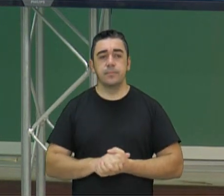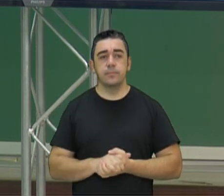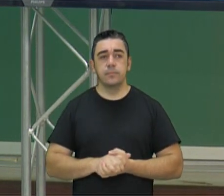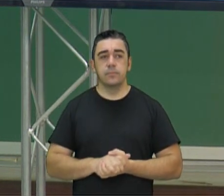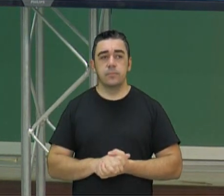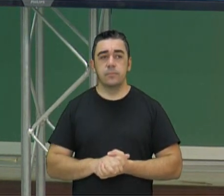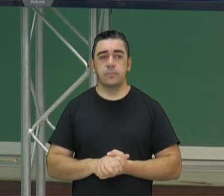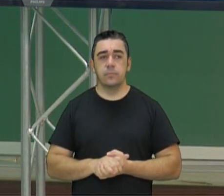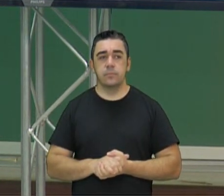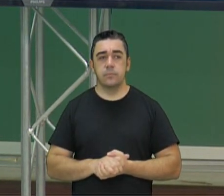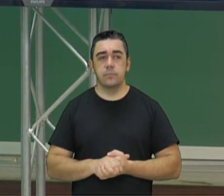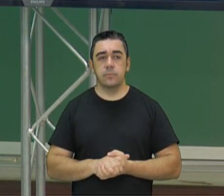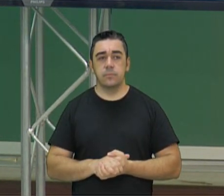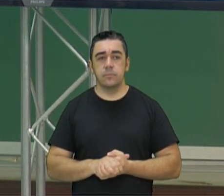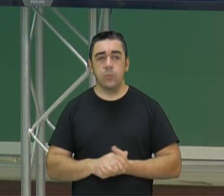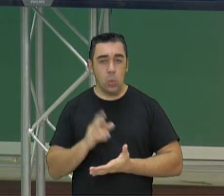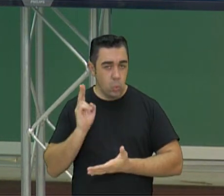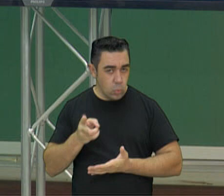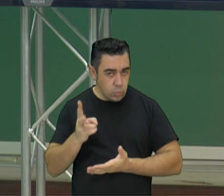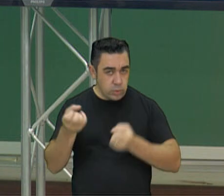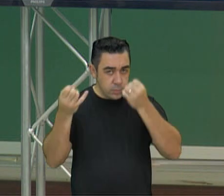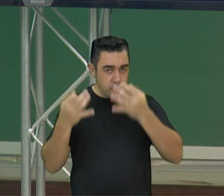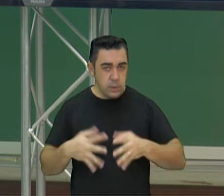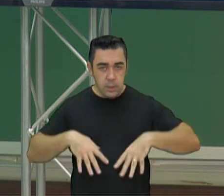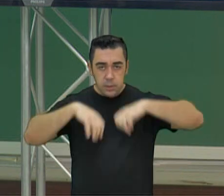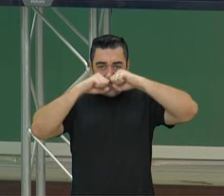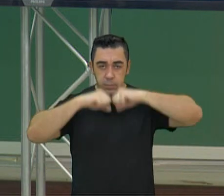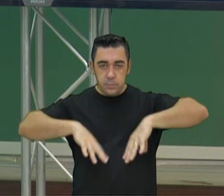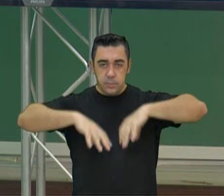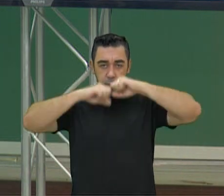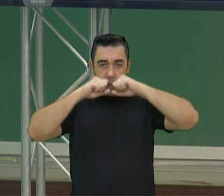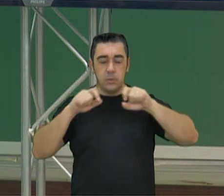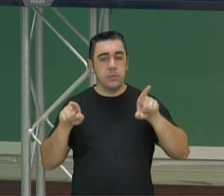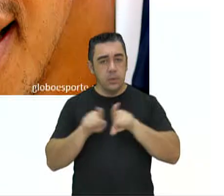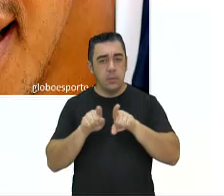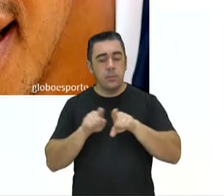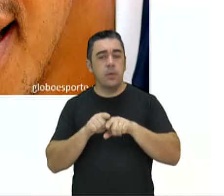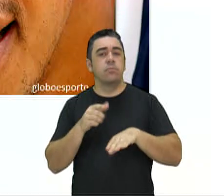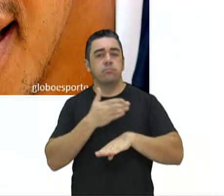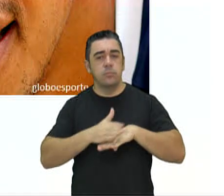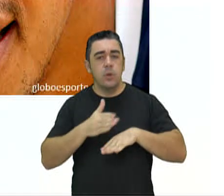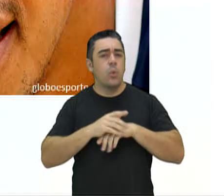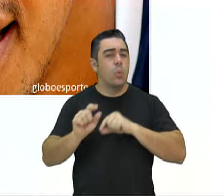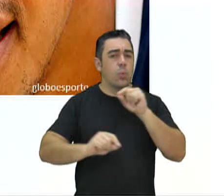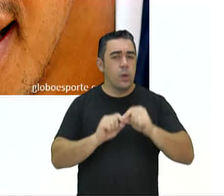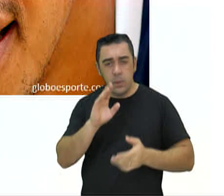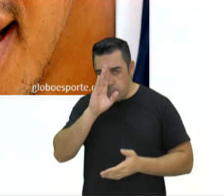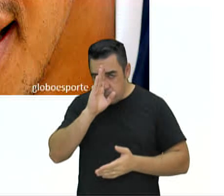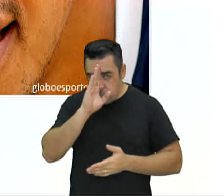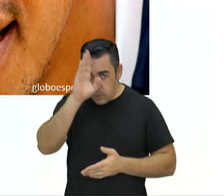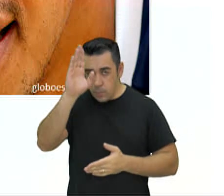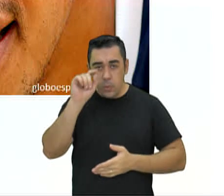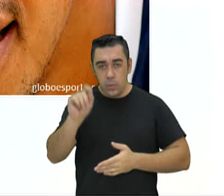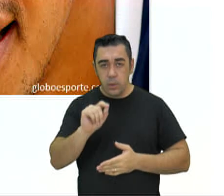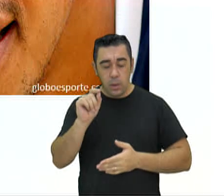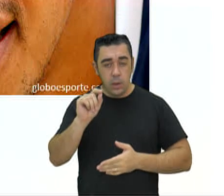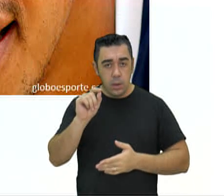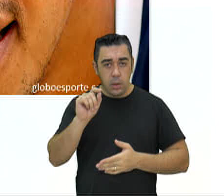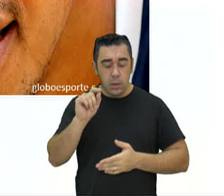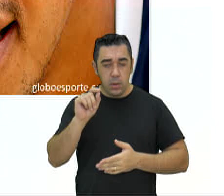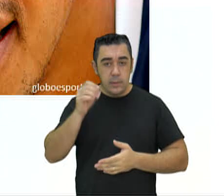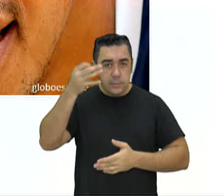exercício. Então, continuando com respiração e exercício físico, então a respiração ideal é o quê? Respiração ideal, como eu já falei para vocês,